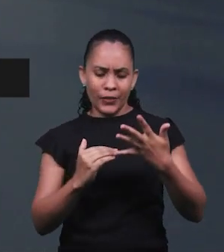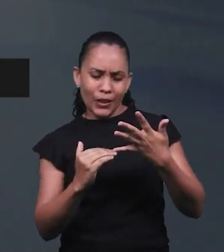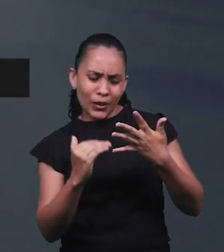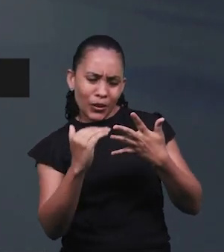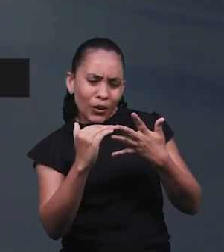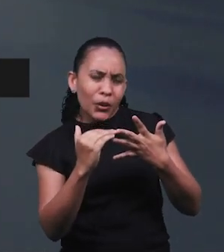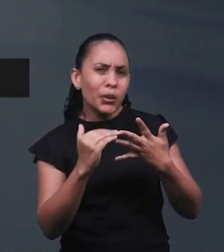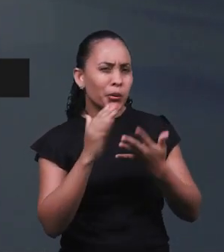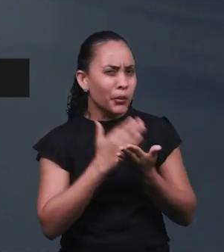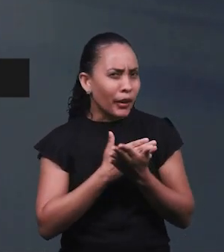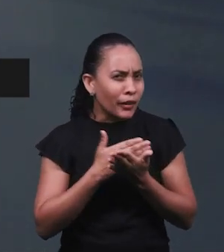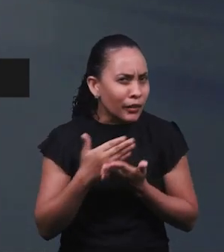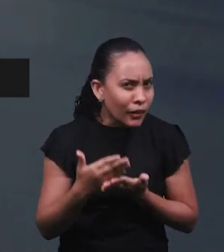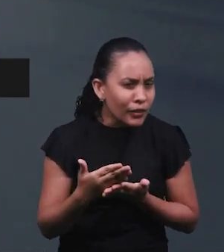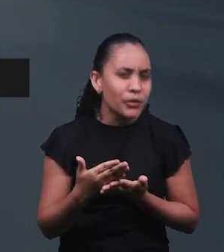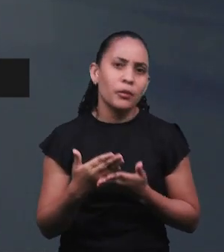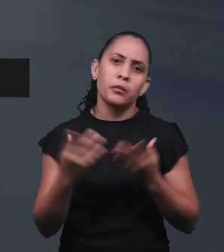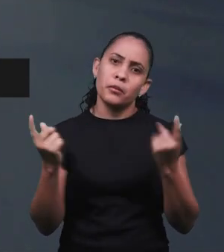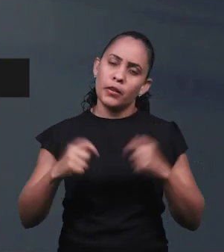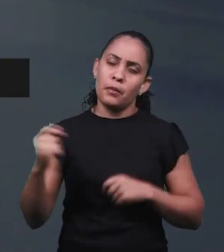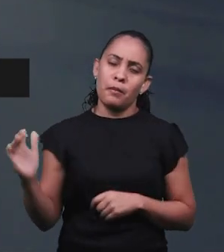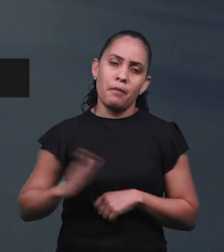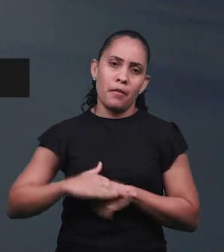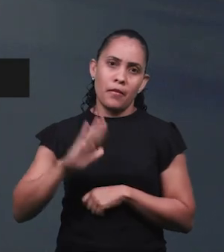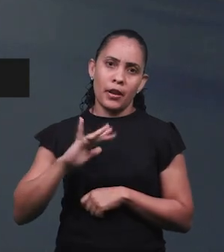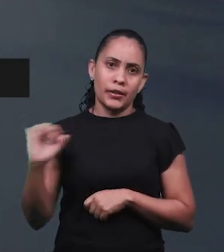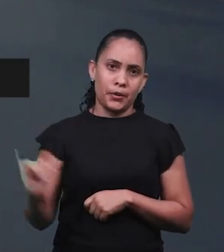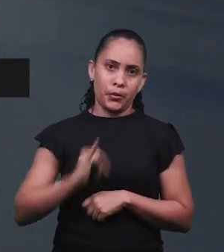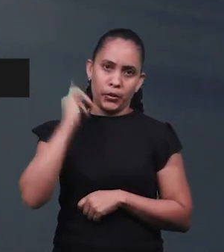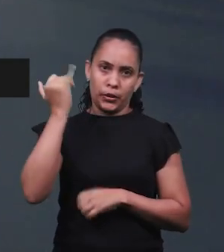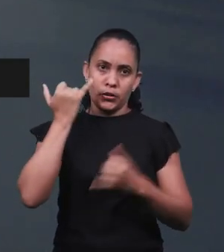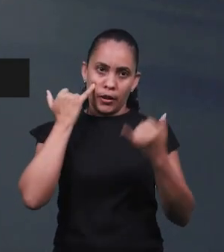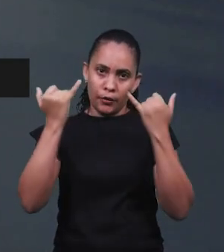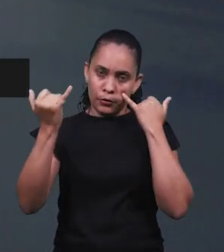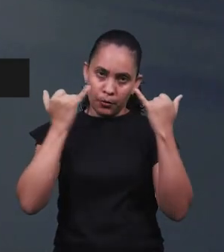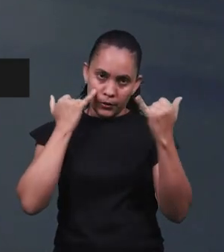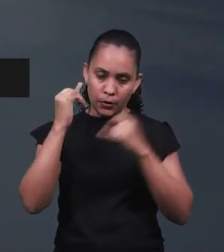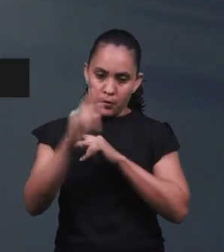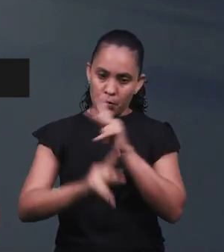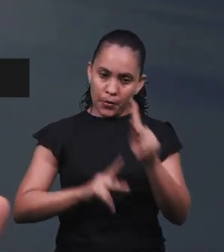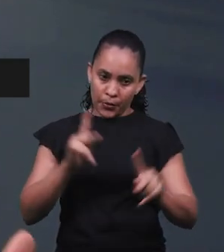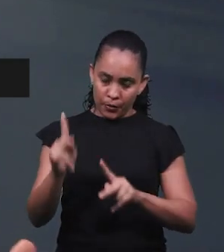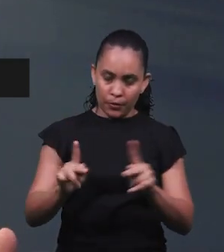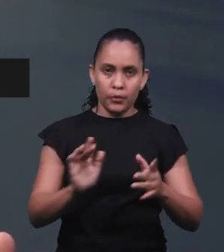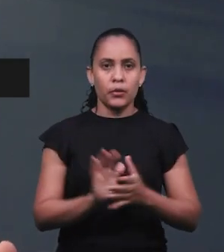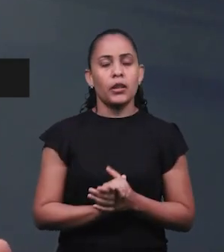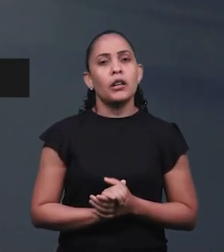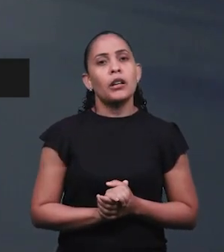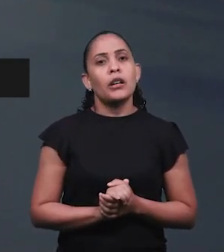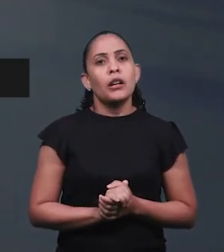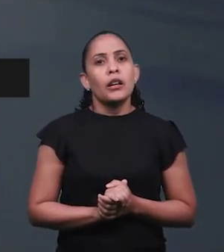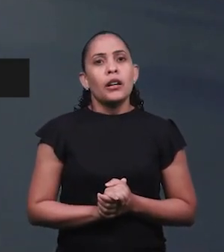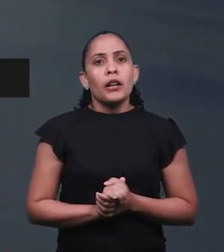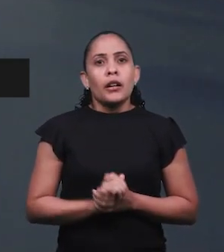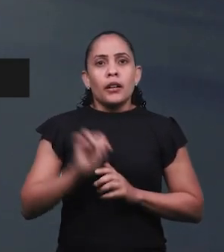iniciais, a prevenção é o mais importante. Então, a informação da população, que esse programa